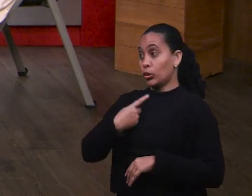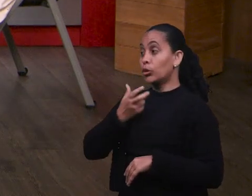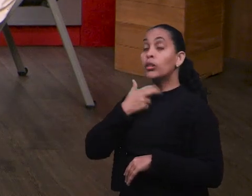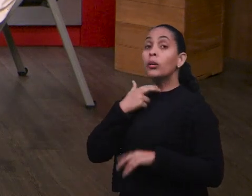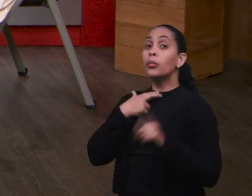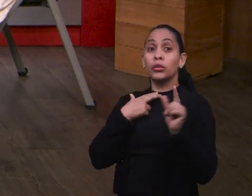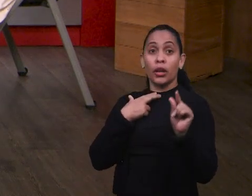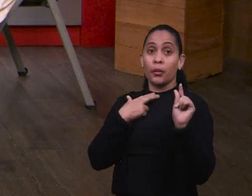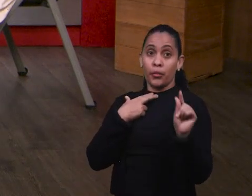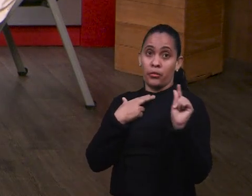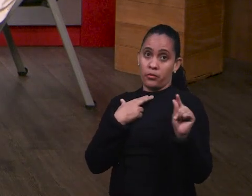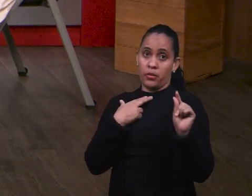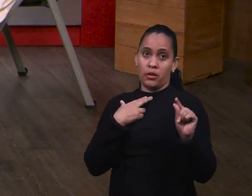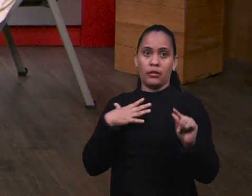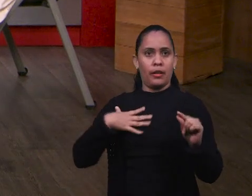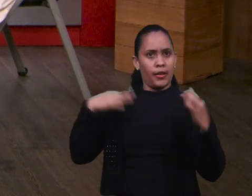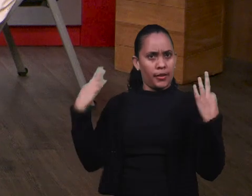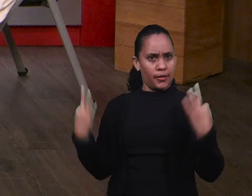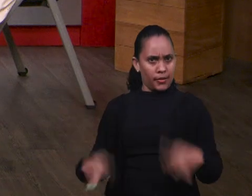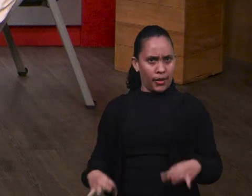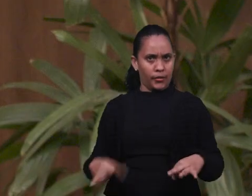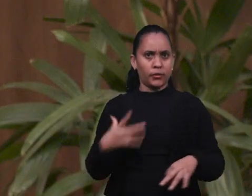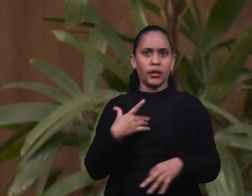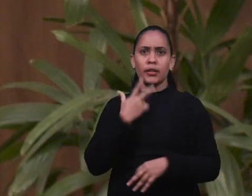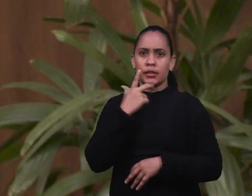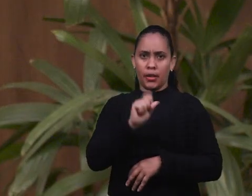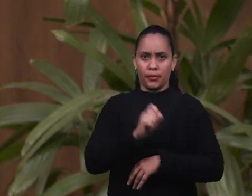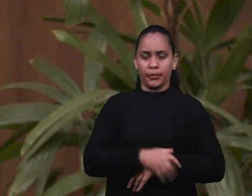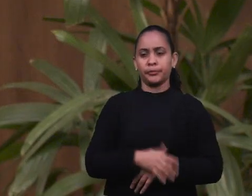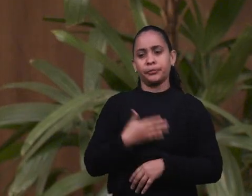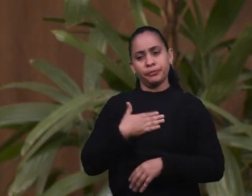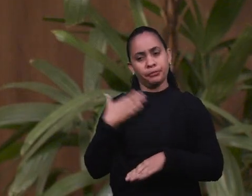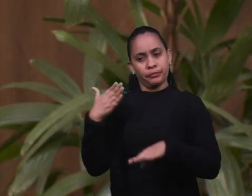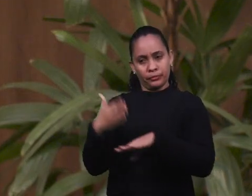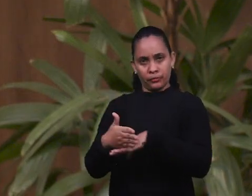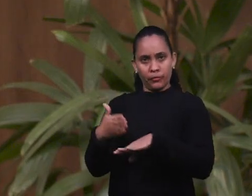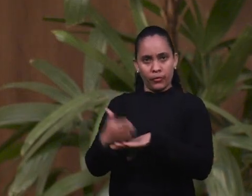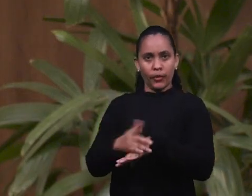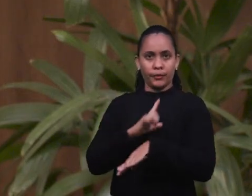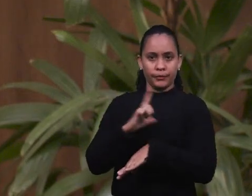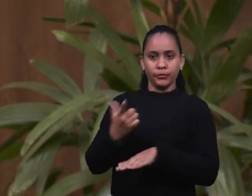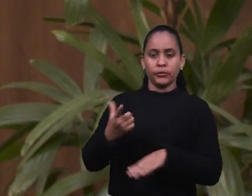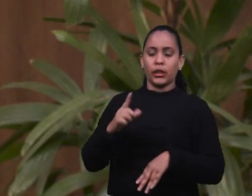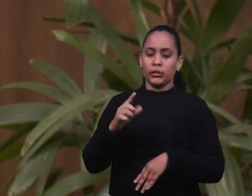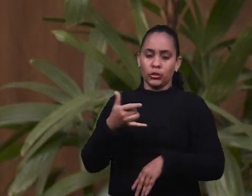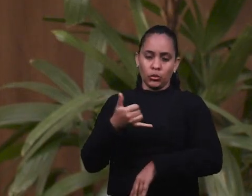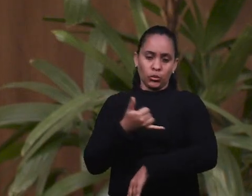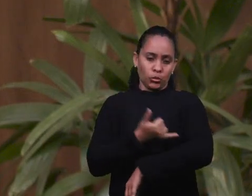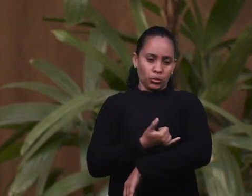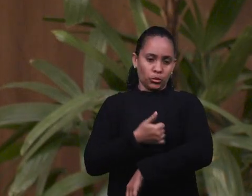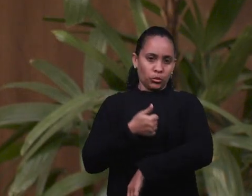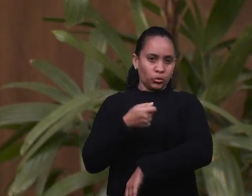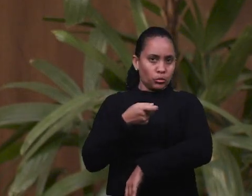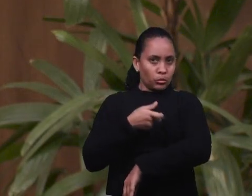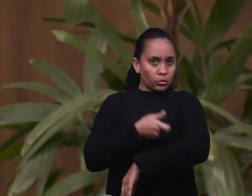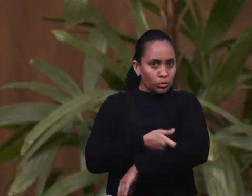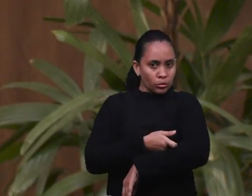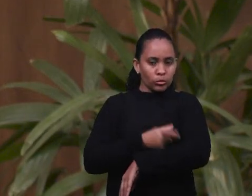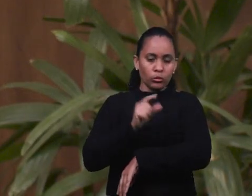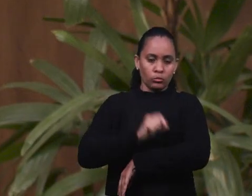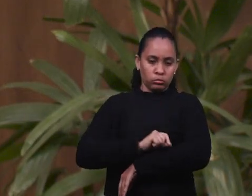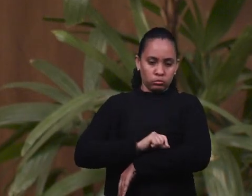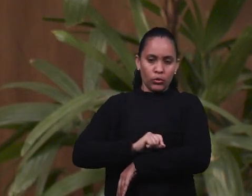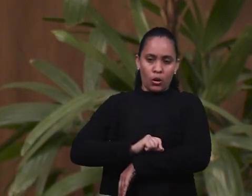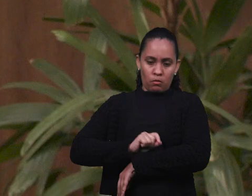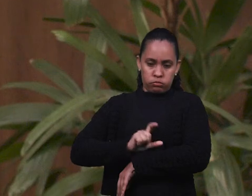não pode ou não? A gente não pode dar uma certeza, porque, tipo assim, você vai fazendo o ajuste de dose, tem pessoa que você aumenta a dose, ela vai passar mal, aí você vai ter que